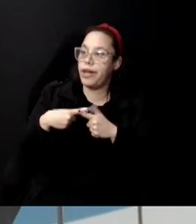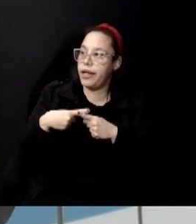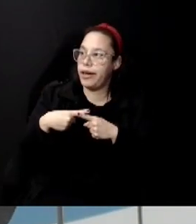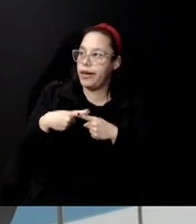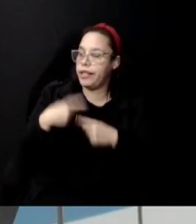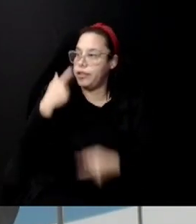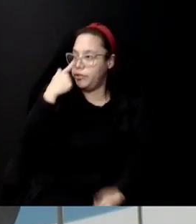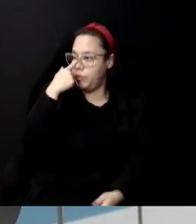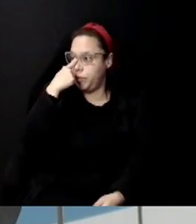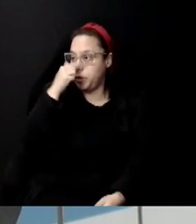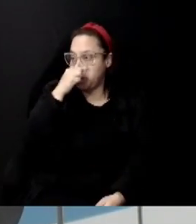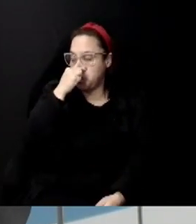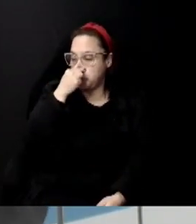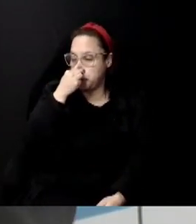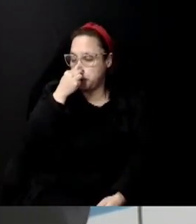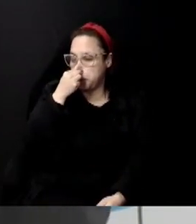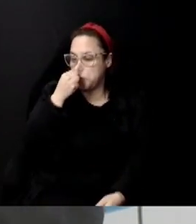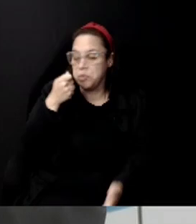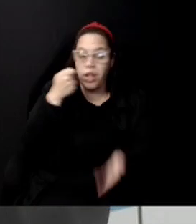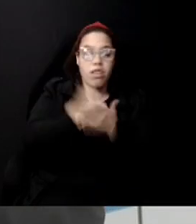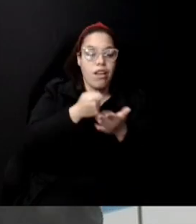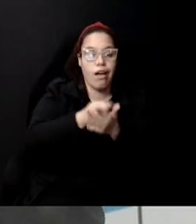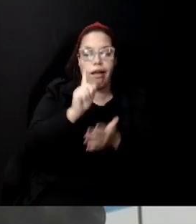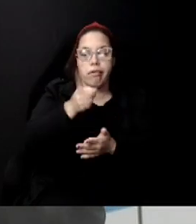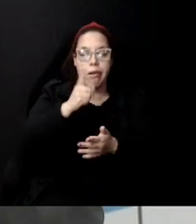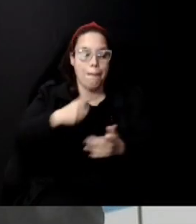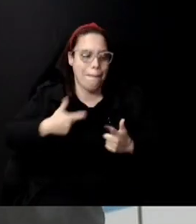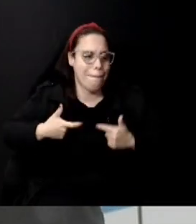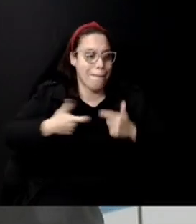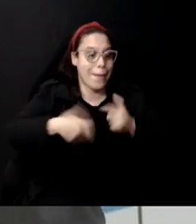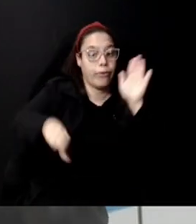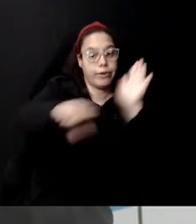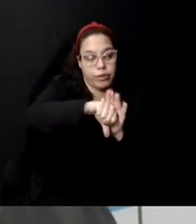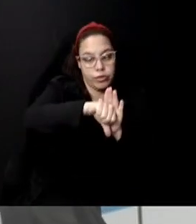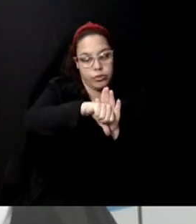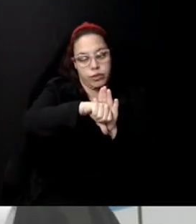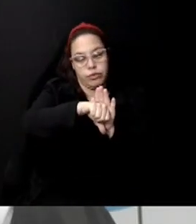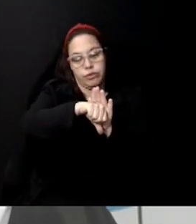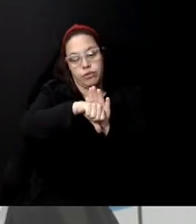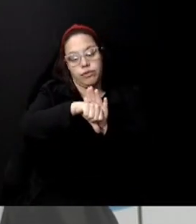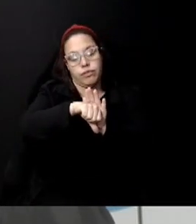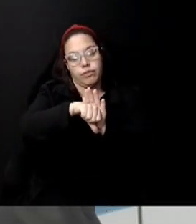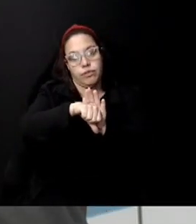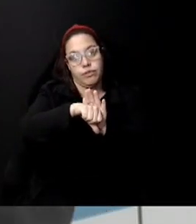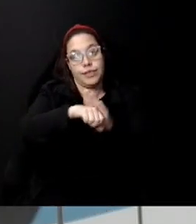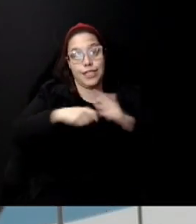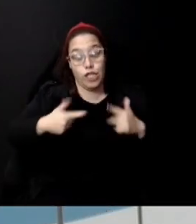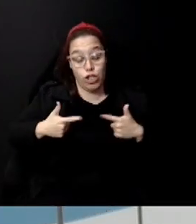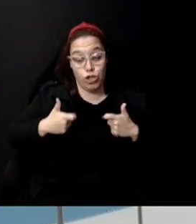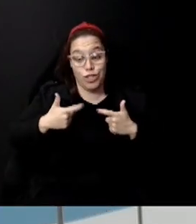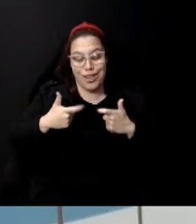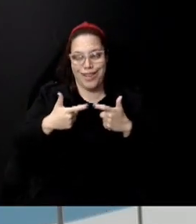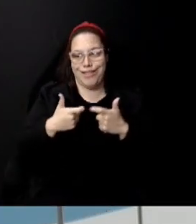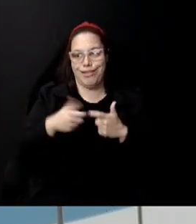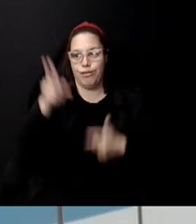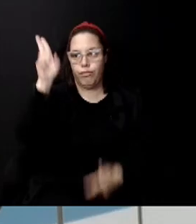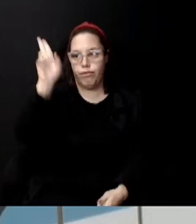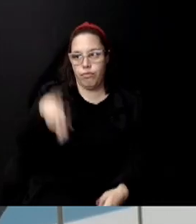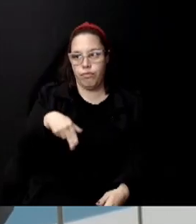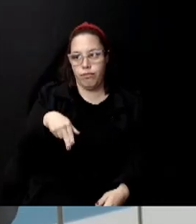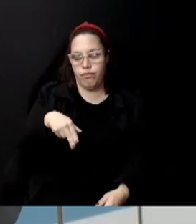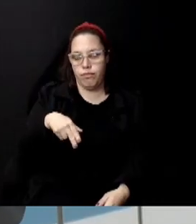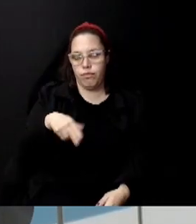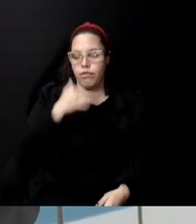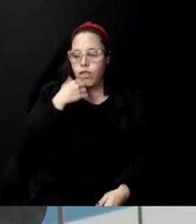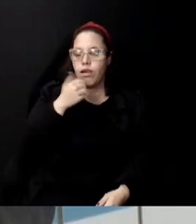atacar não combatentes é um crime de guerra. E hoje a gente tem um Tribunal